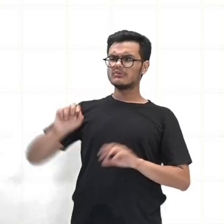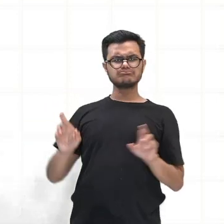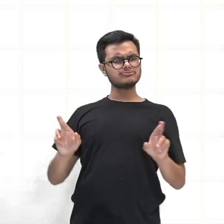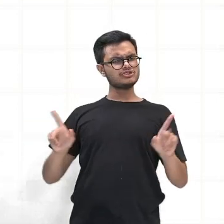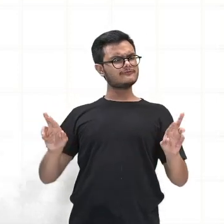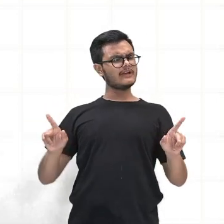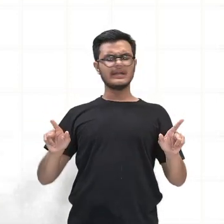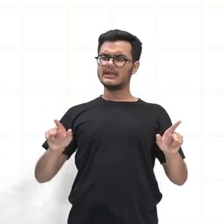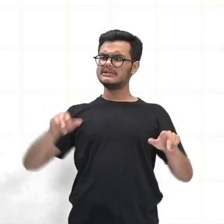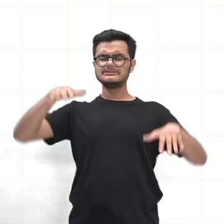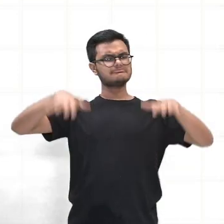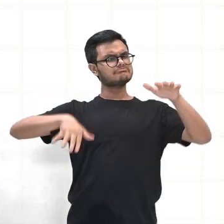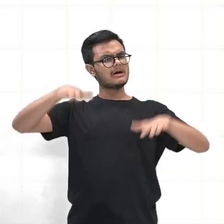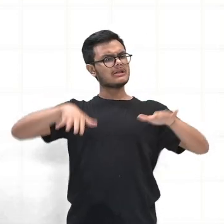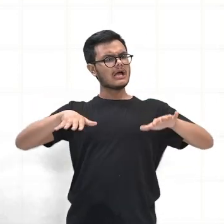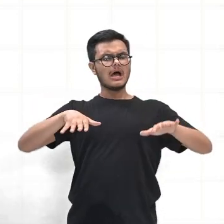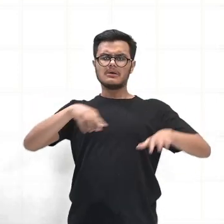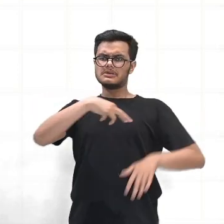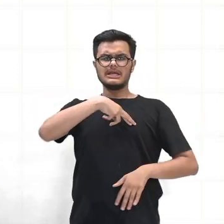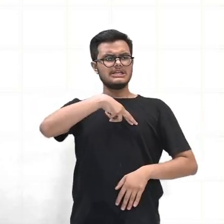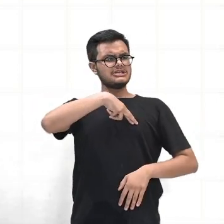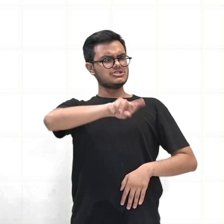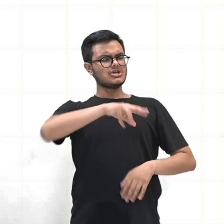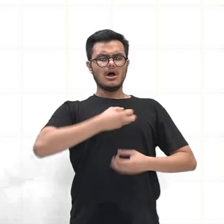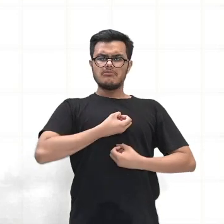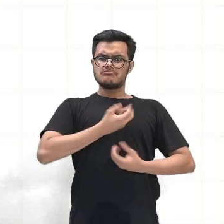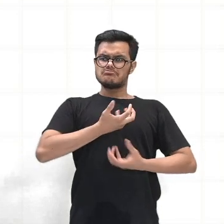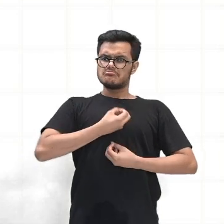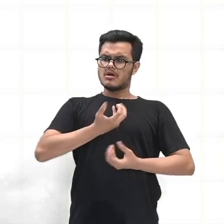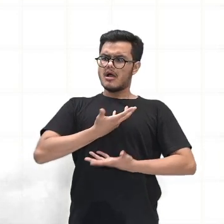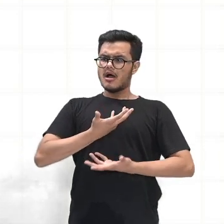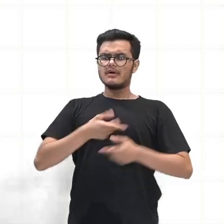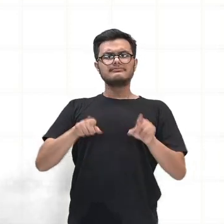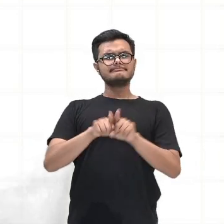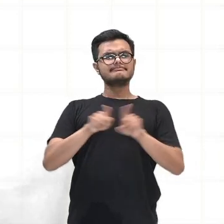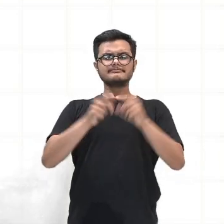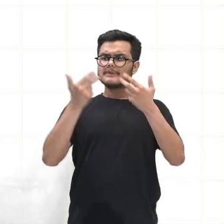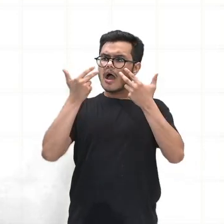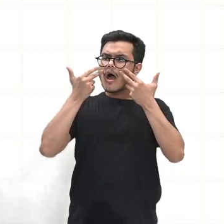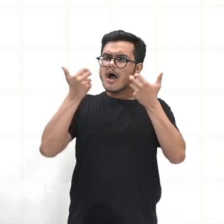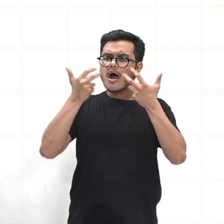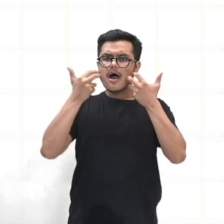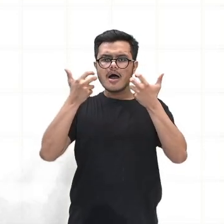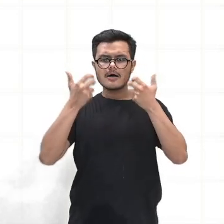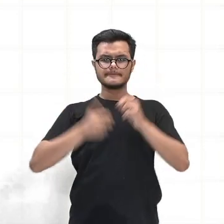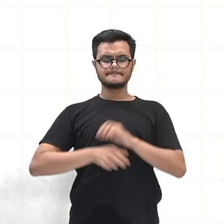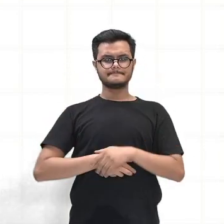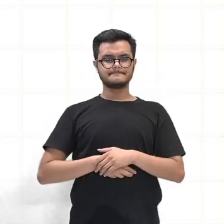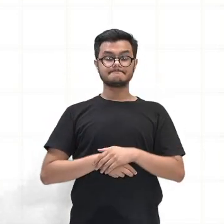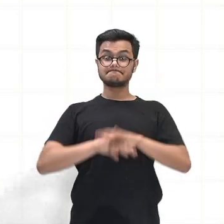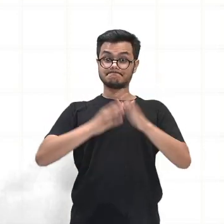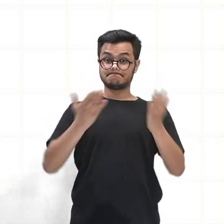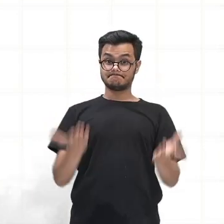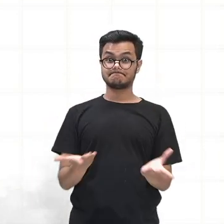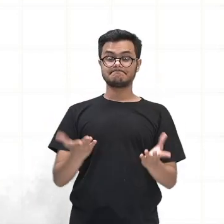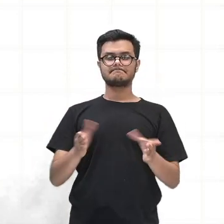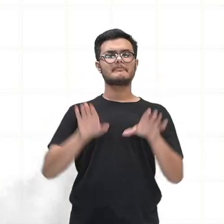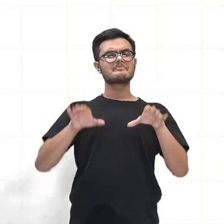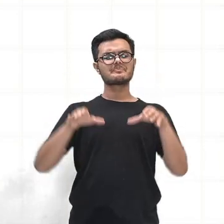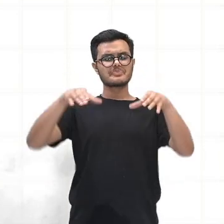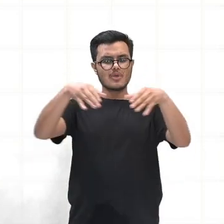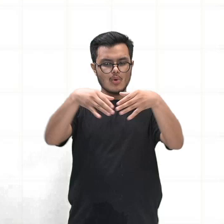variada, desde rituais religiosos até as formas distintas de expressão artística. Cada grupo